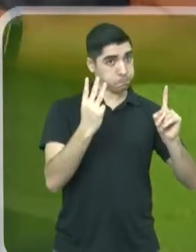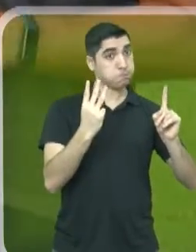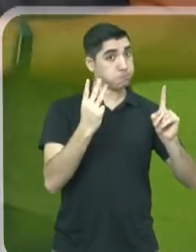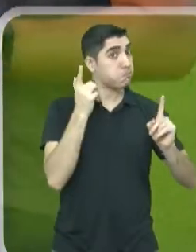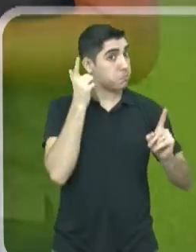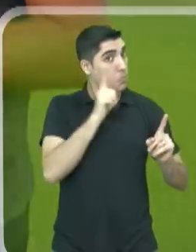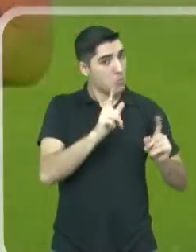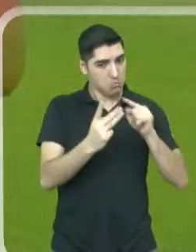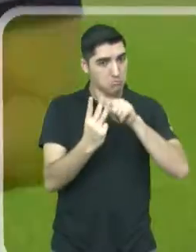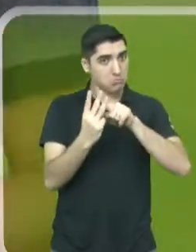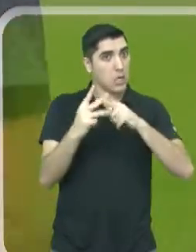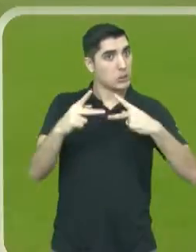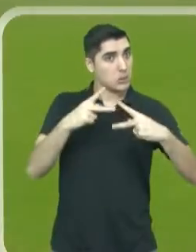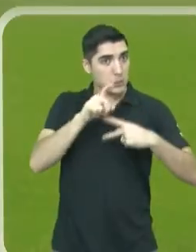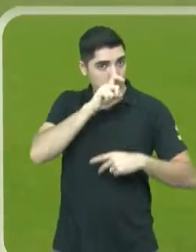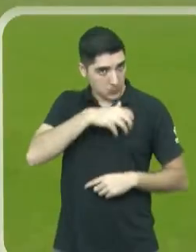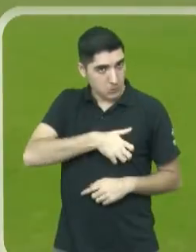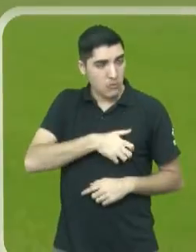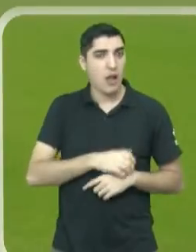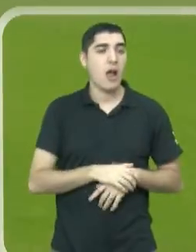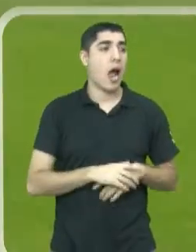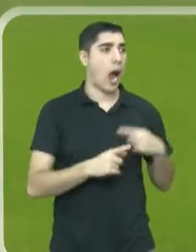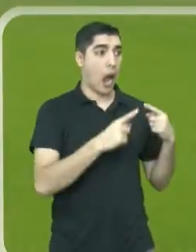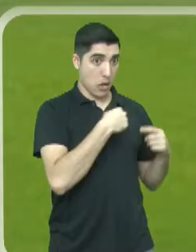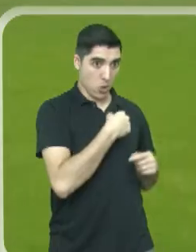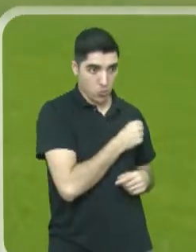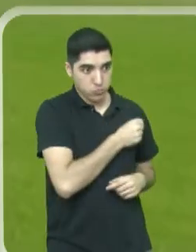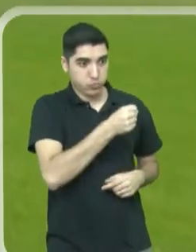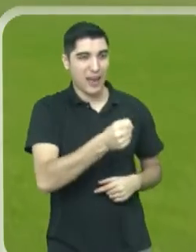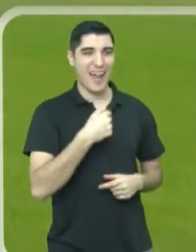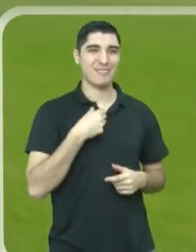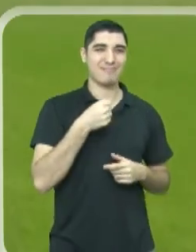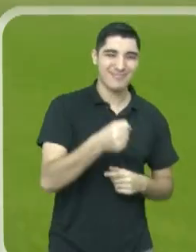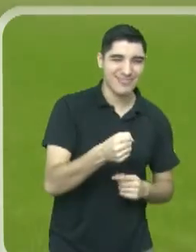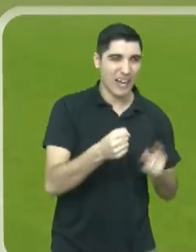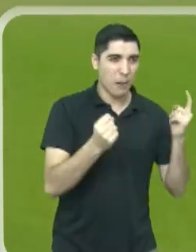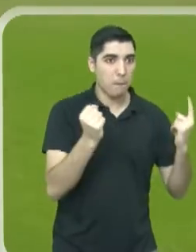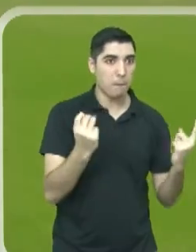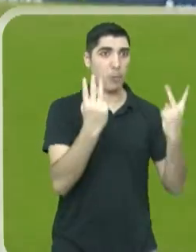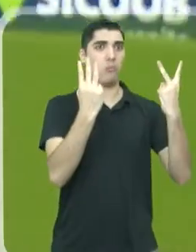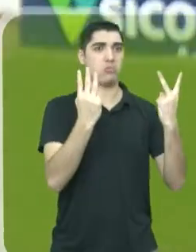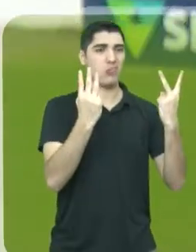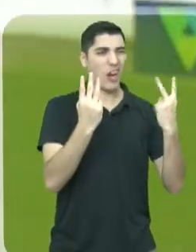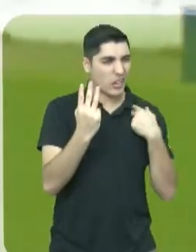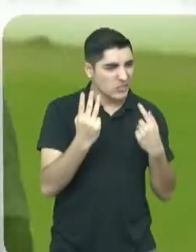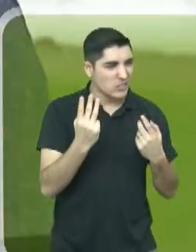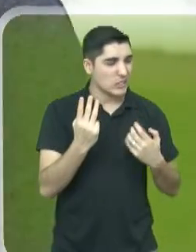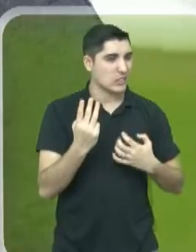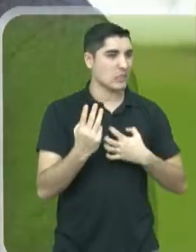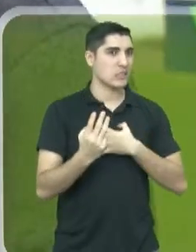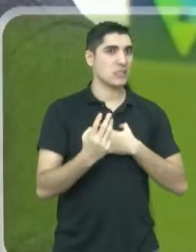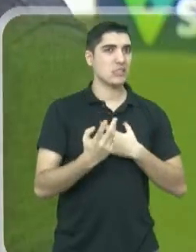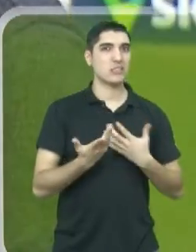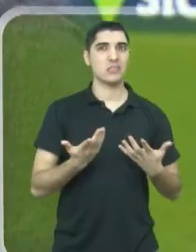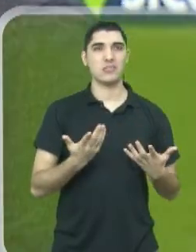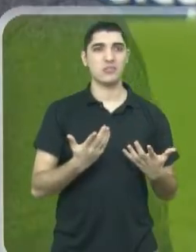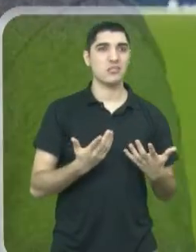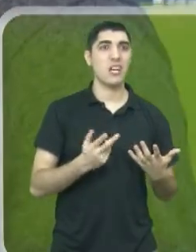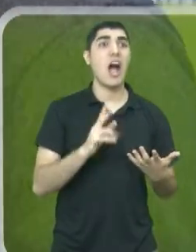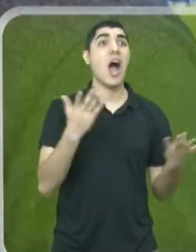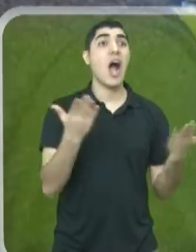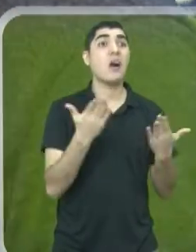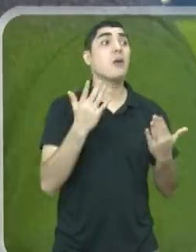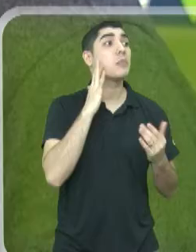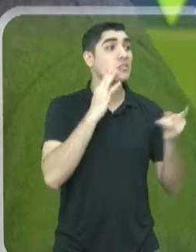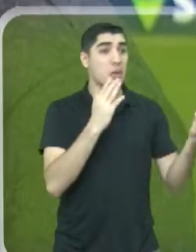aí, quando eu entro, eu nem toquei na bola, o time toma o gol, 3-2. Exato. Eu falei, só falta o São Bento empatar